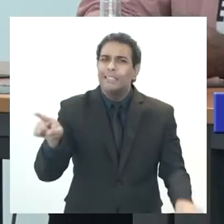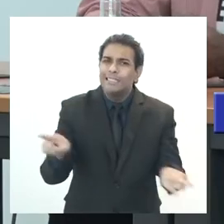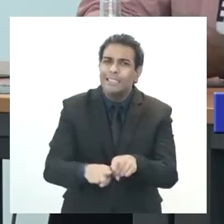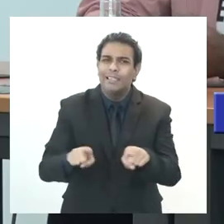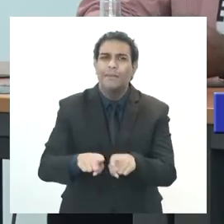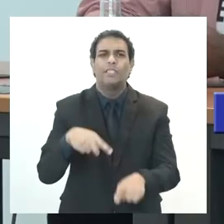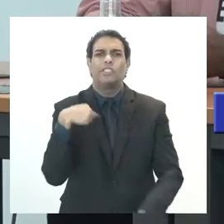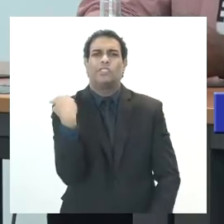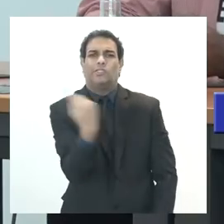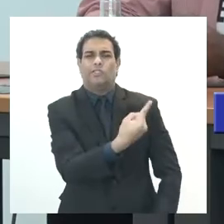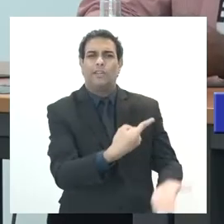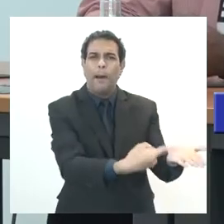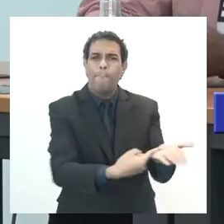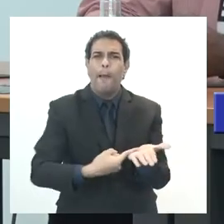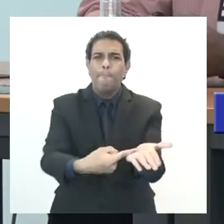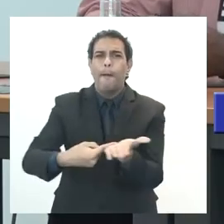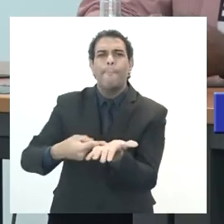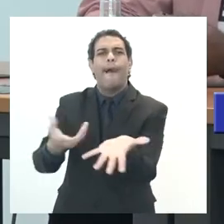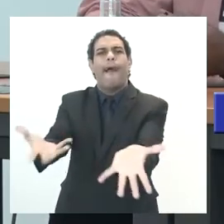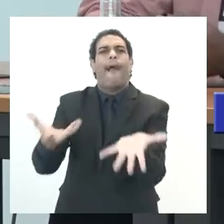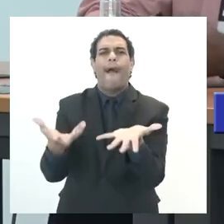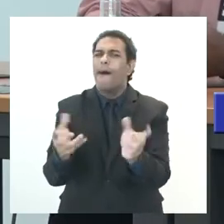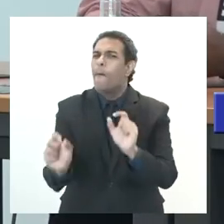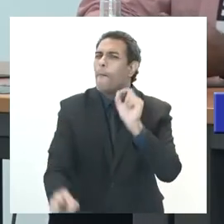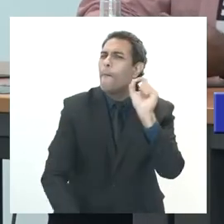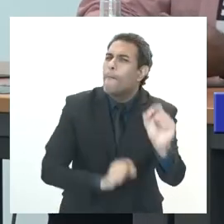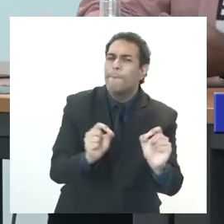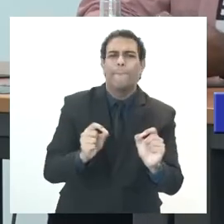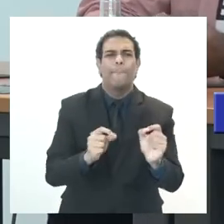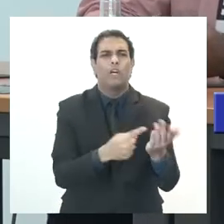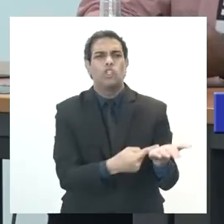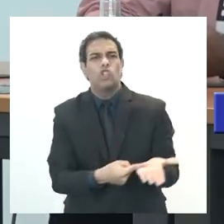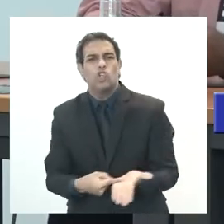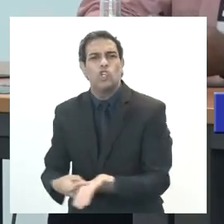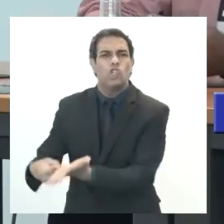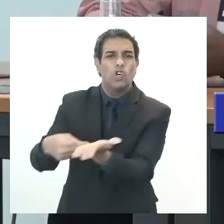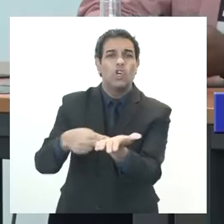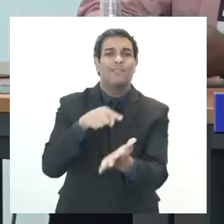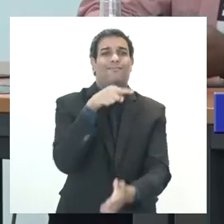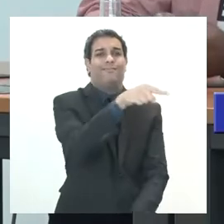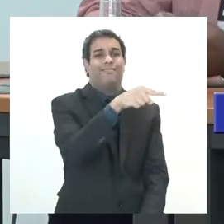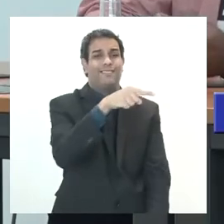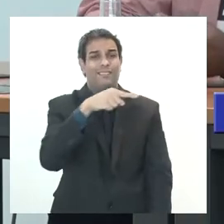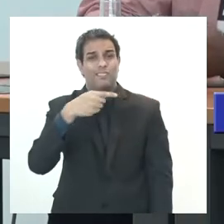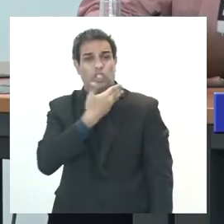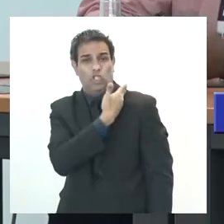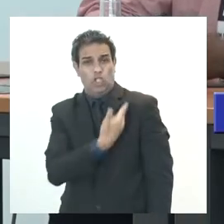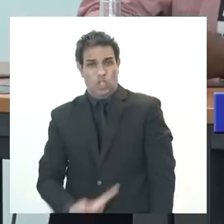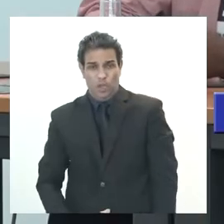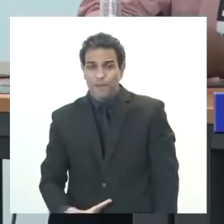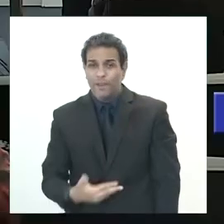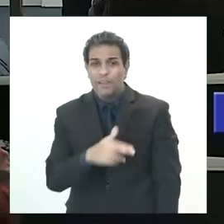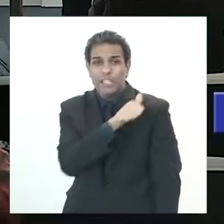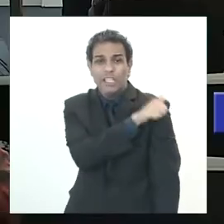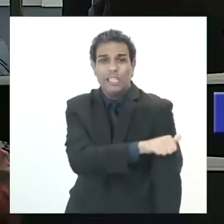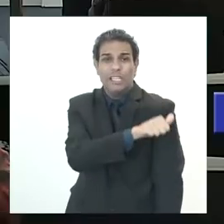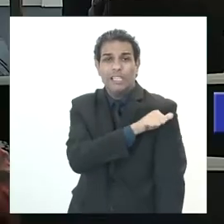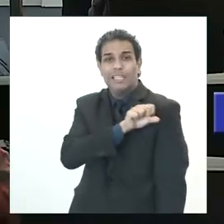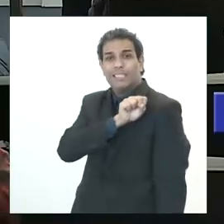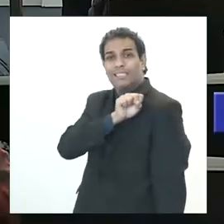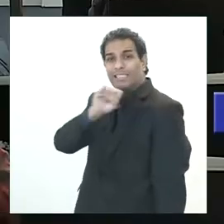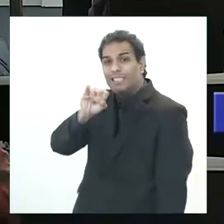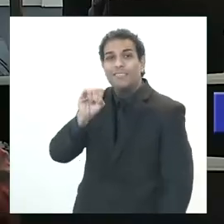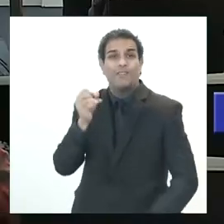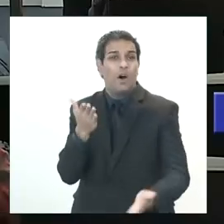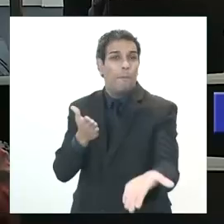pretiando aí e você entendeu a gente está querendo é dialogar com esse governo porque a gente corre o risco de que uma reforma